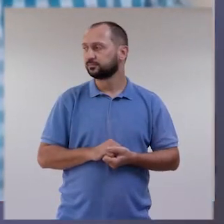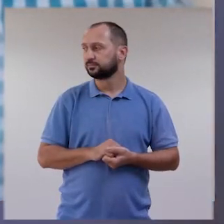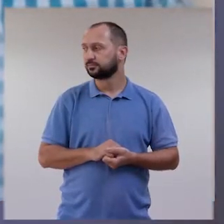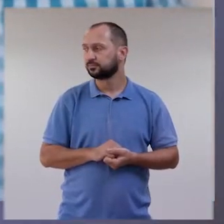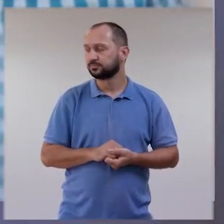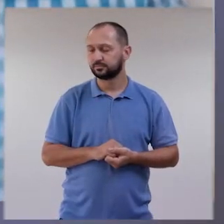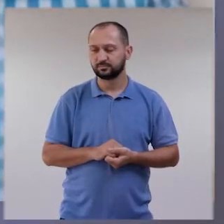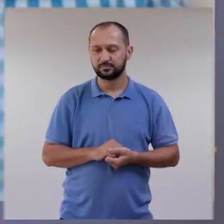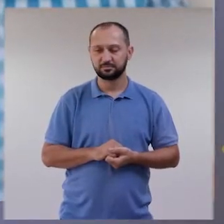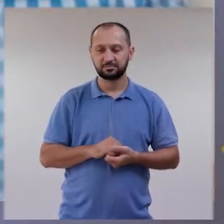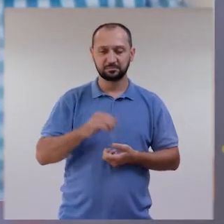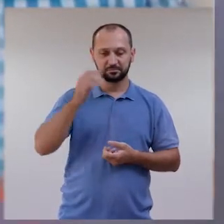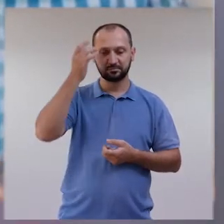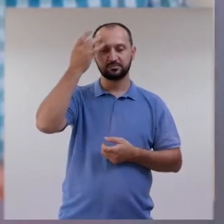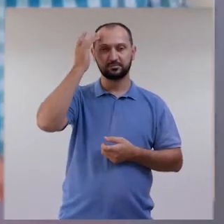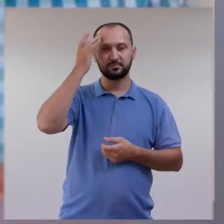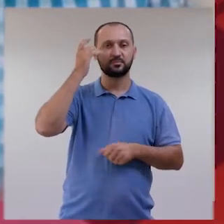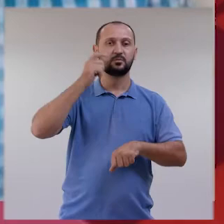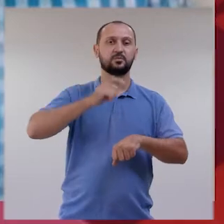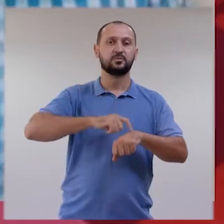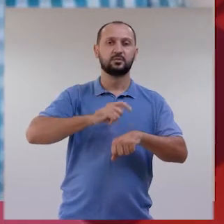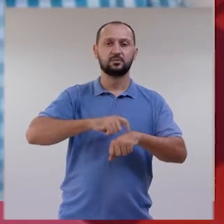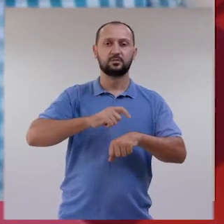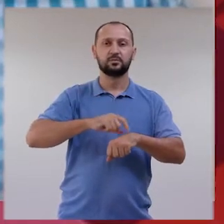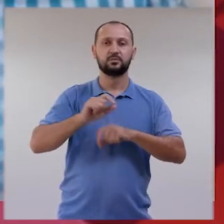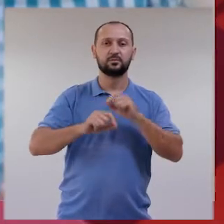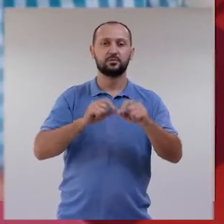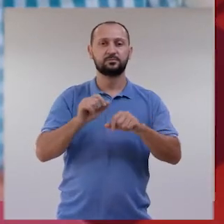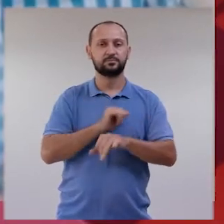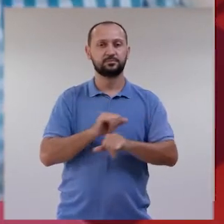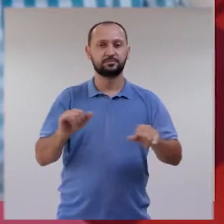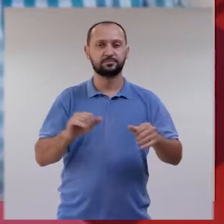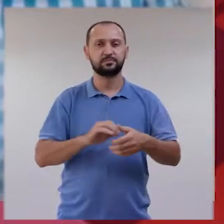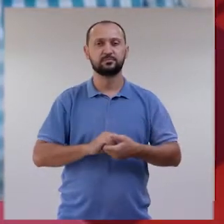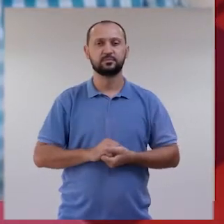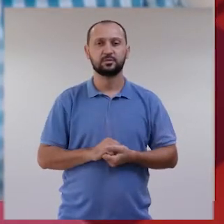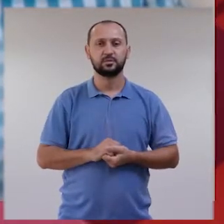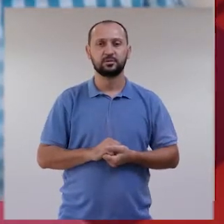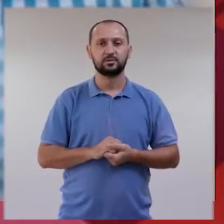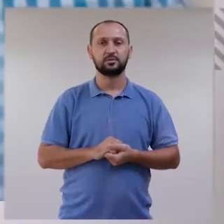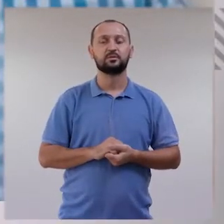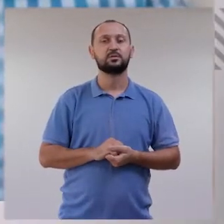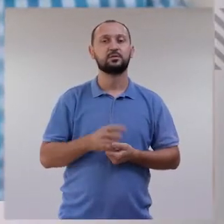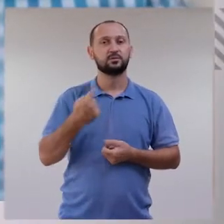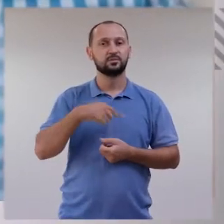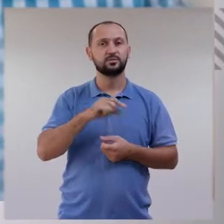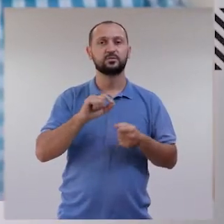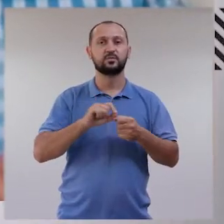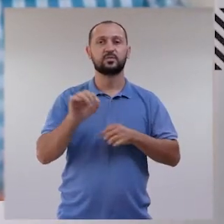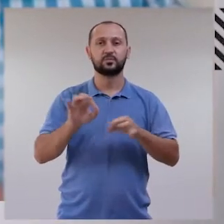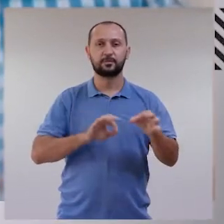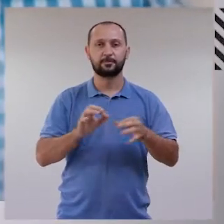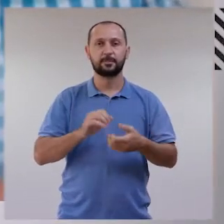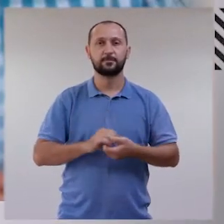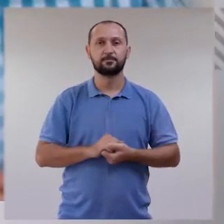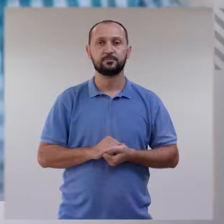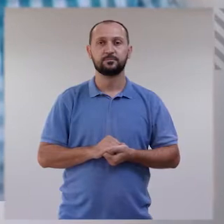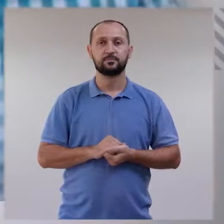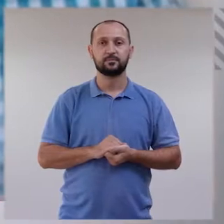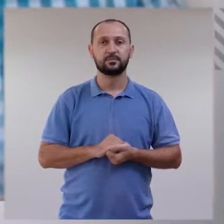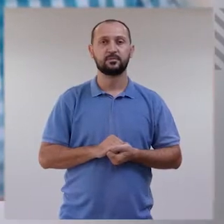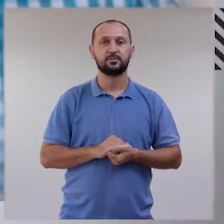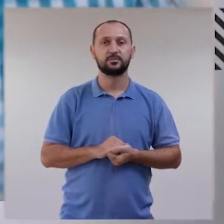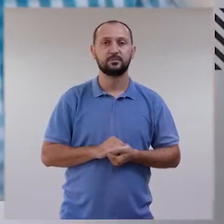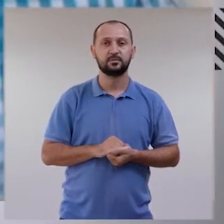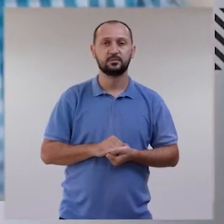né? E isso eu acho que só o tempo mesmo, com campanhas educativas, que a gente vai conseguir